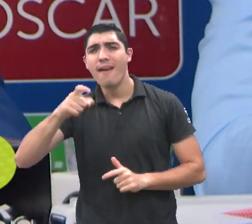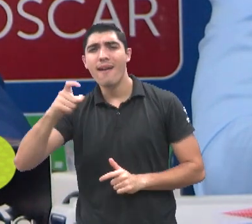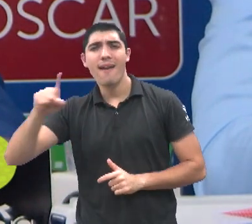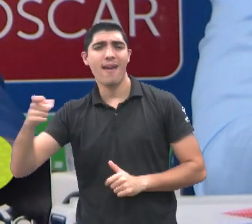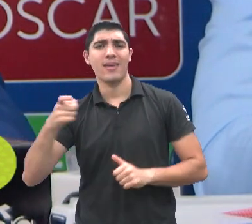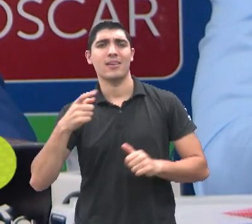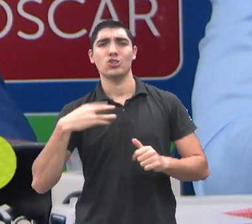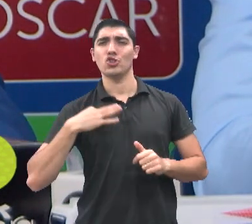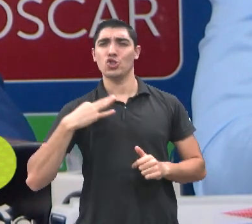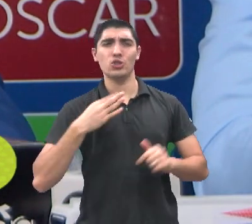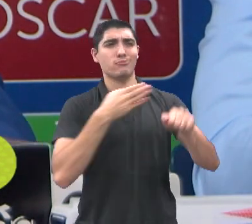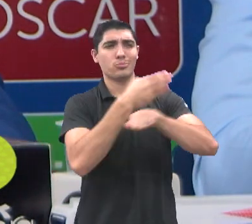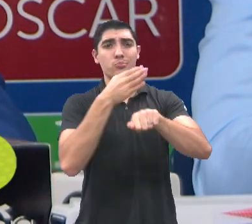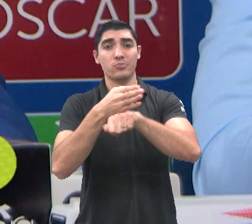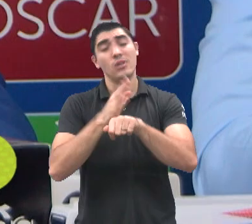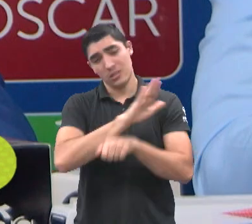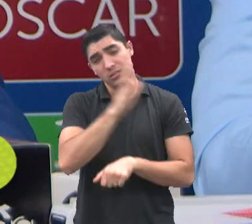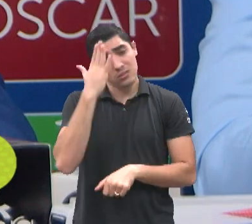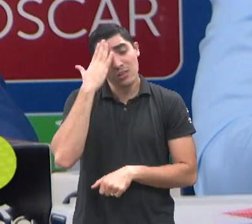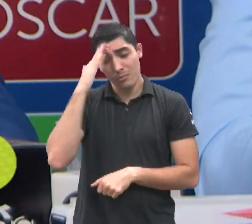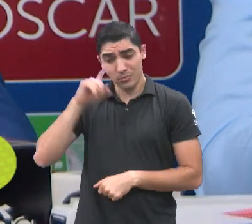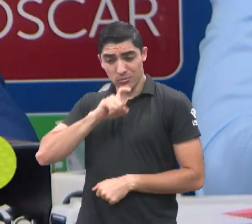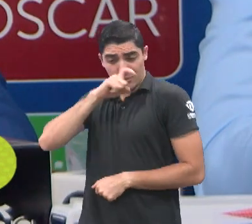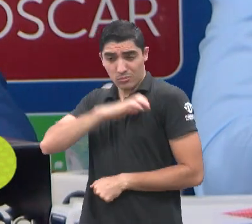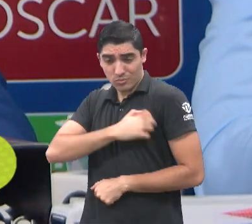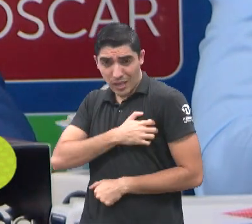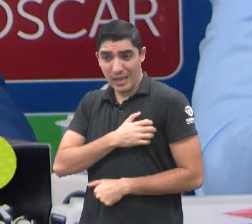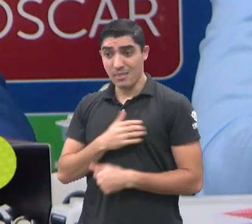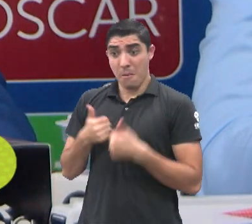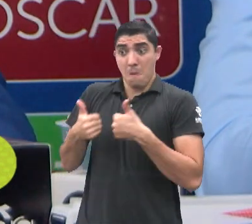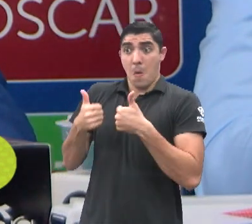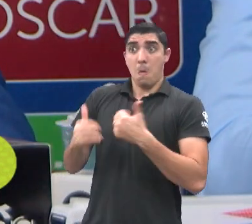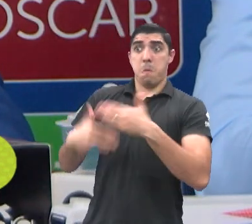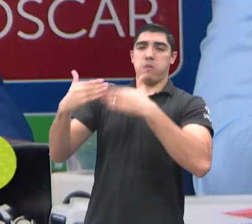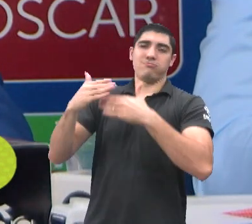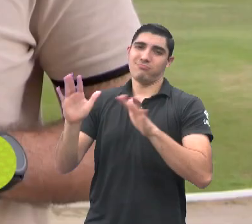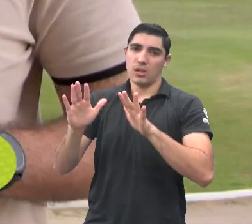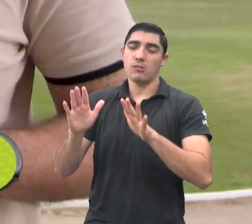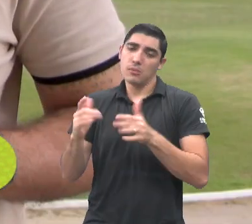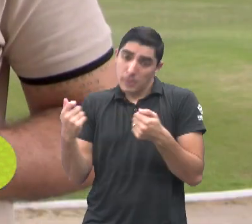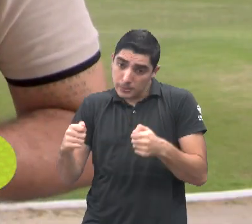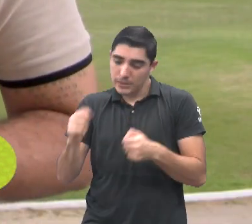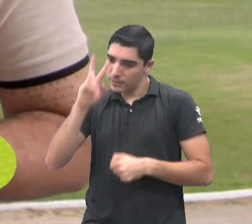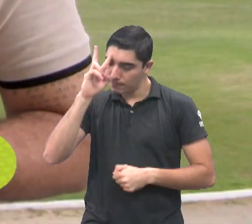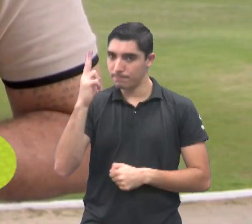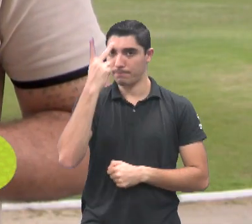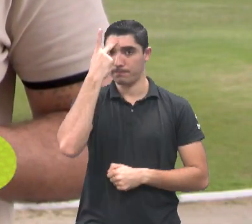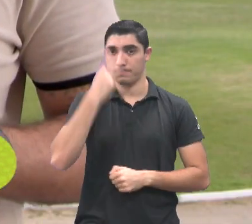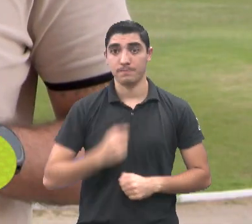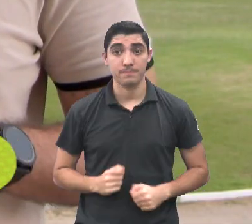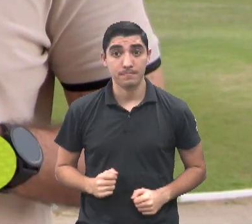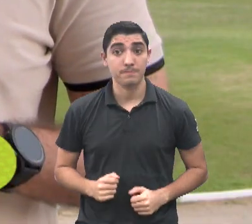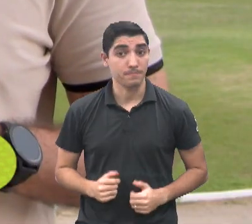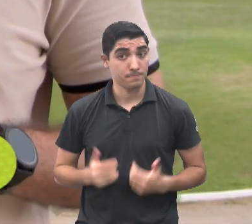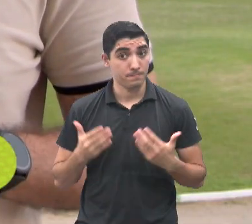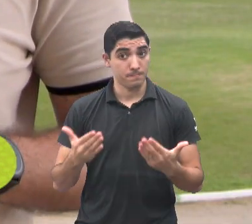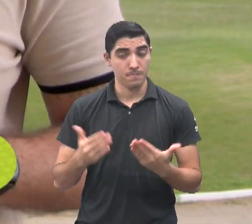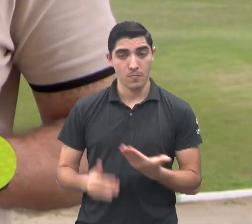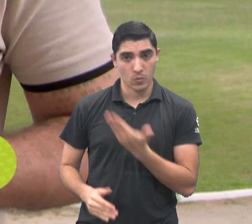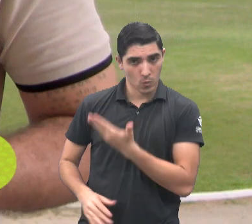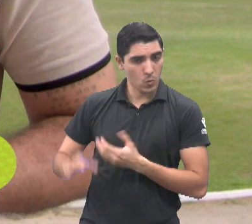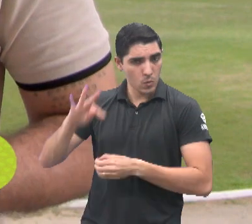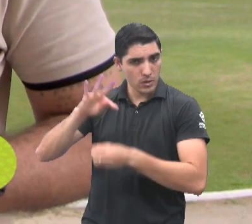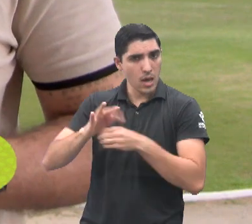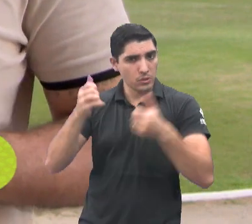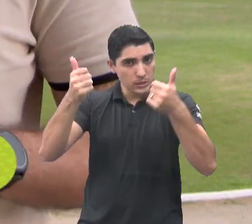conscientização que o momento não é bom e que só depende de nós para que nós possamos virar essa chave. O novo treinador também comentou o desafio que é